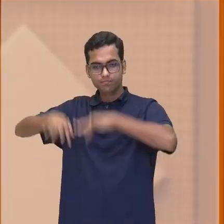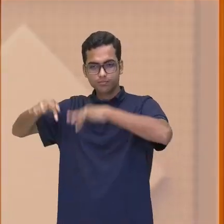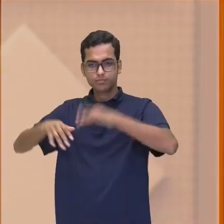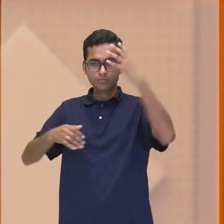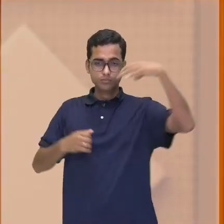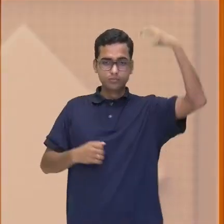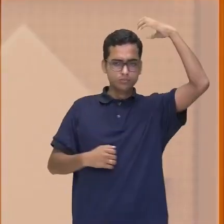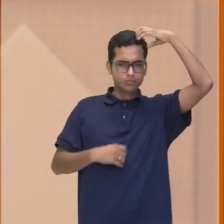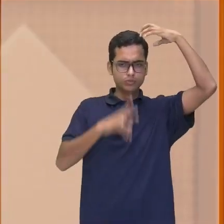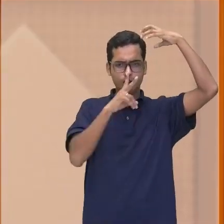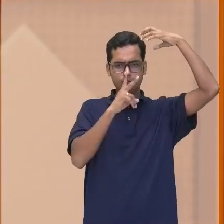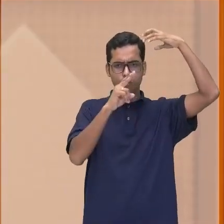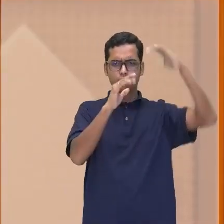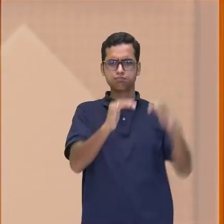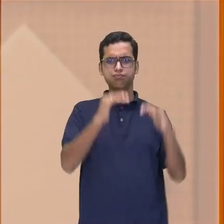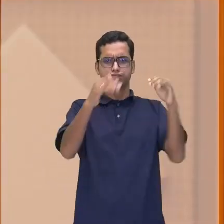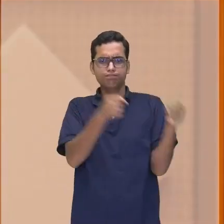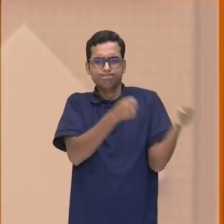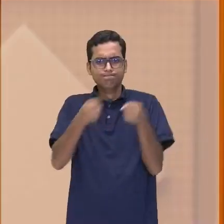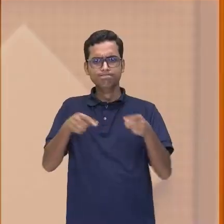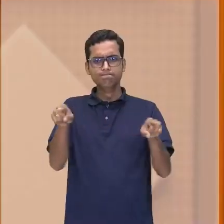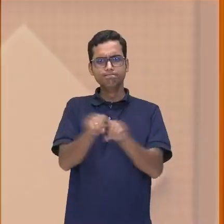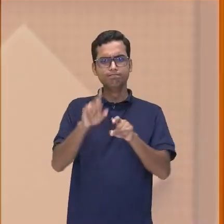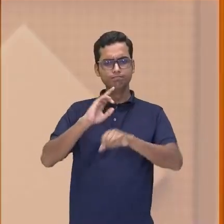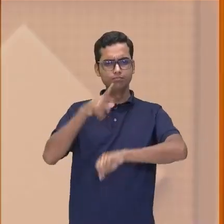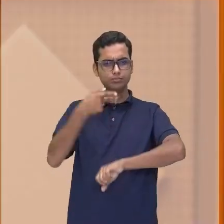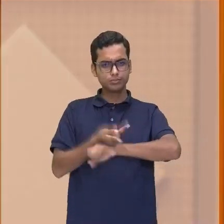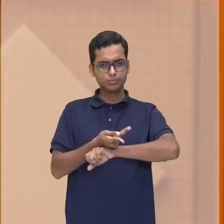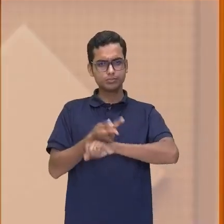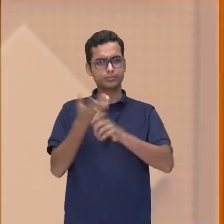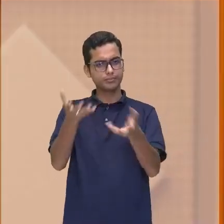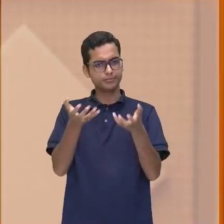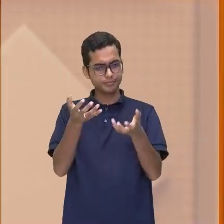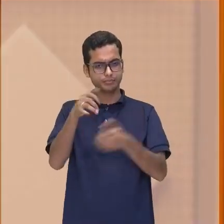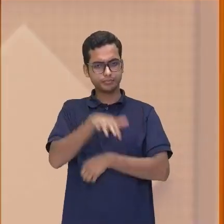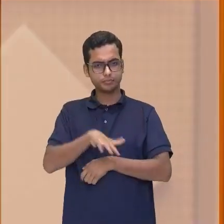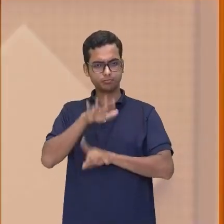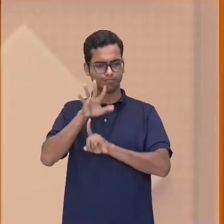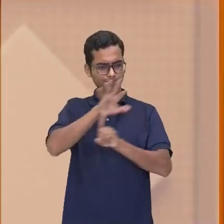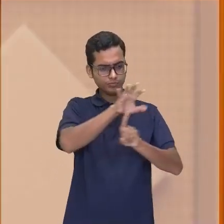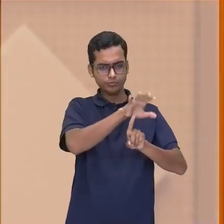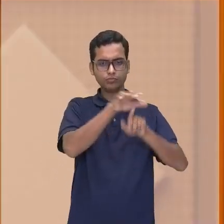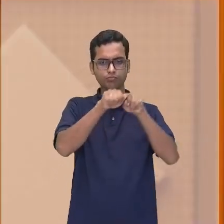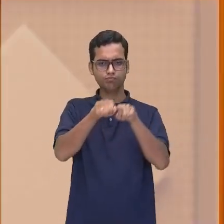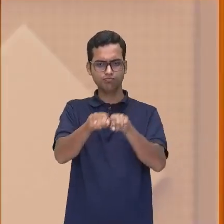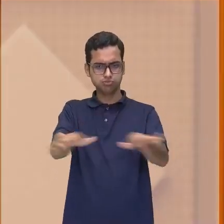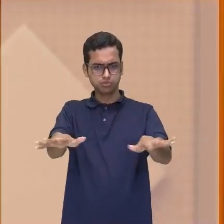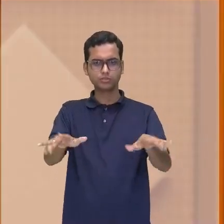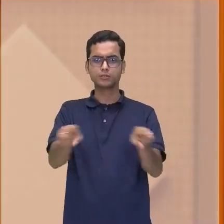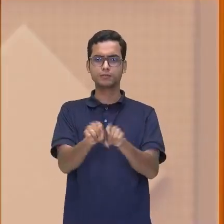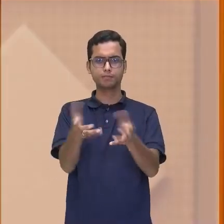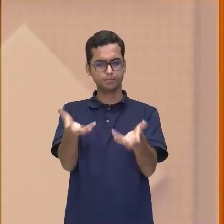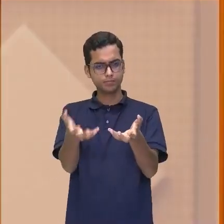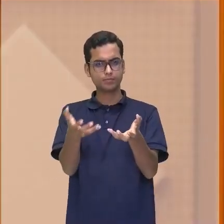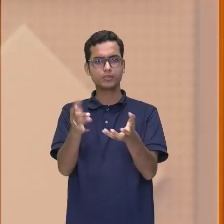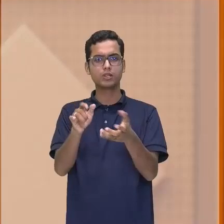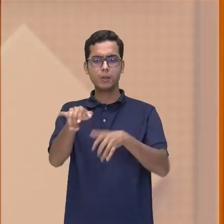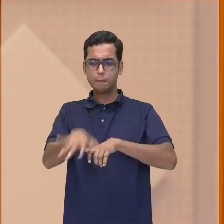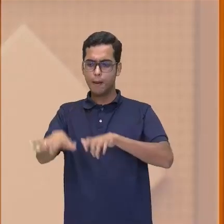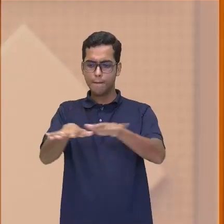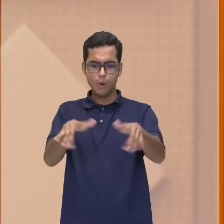forte, mas com o passar do tempo o monarca ele vai querer aumentar a sua área de influência. E essa área de influência ela vai ser feita,